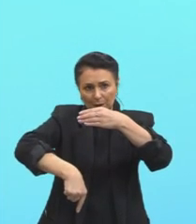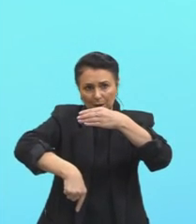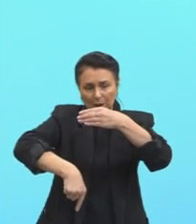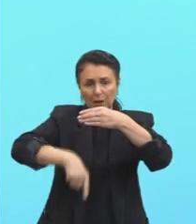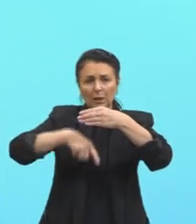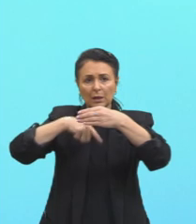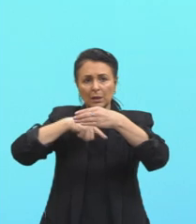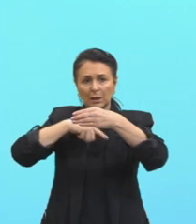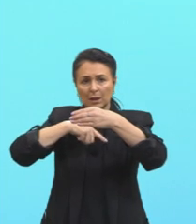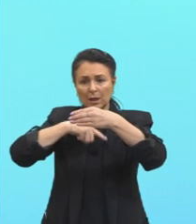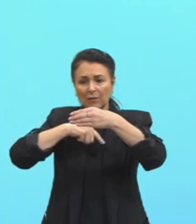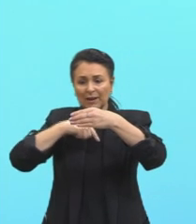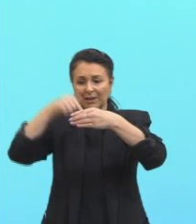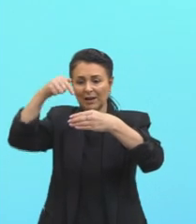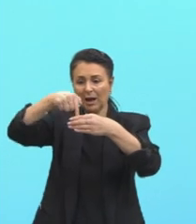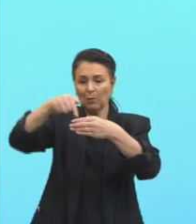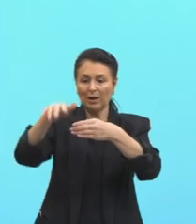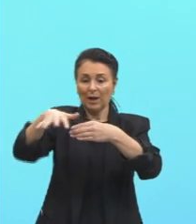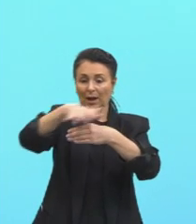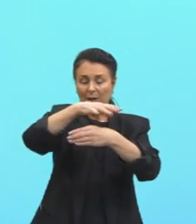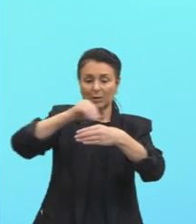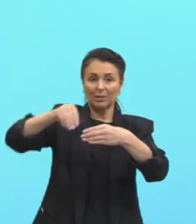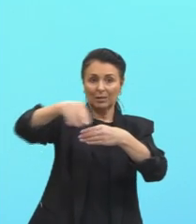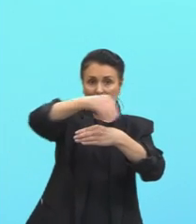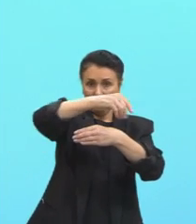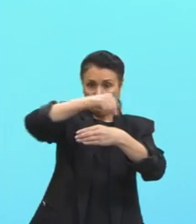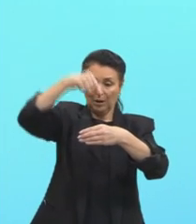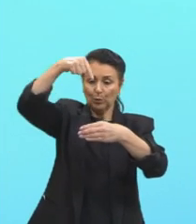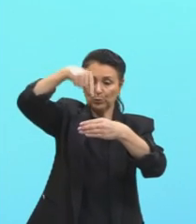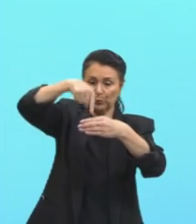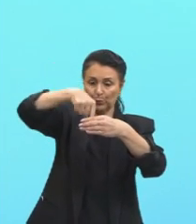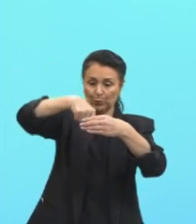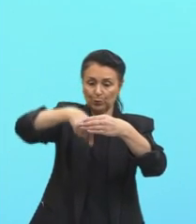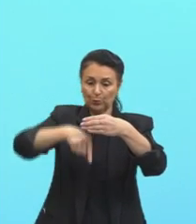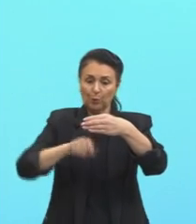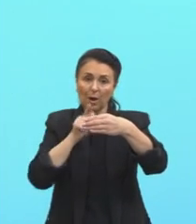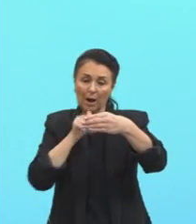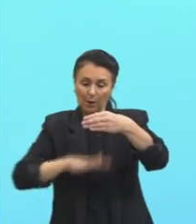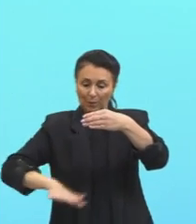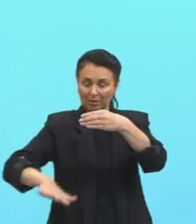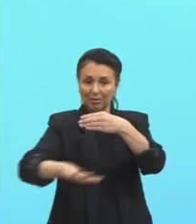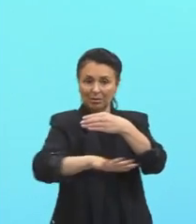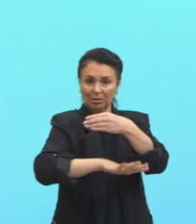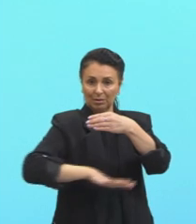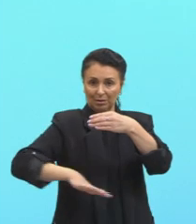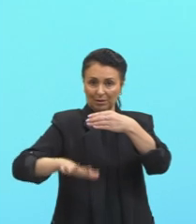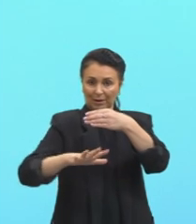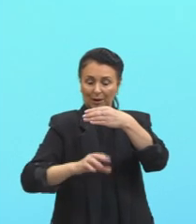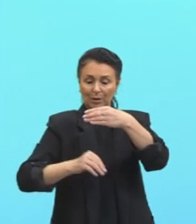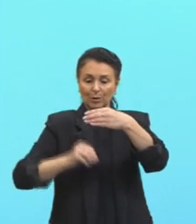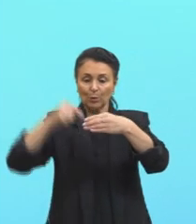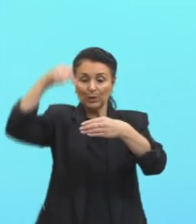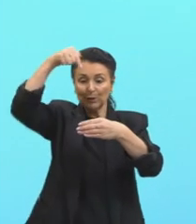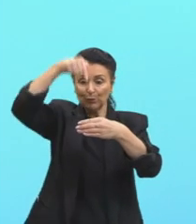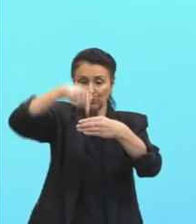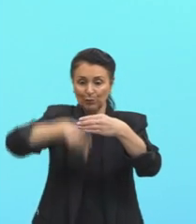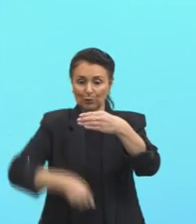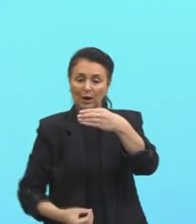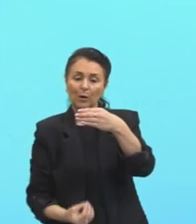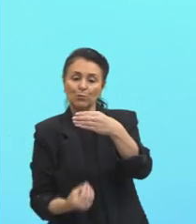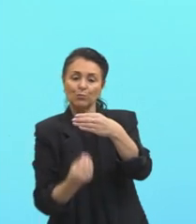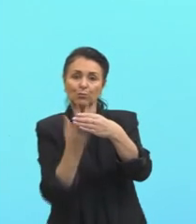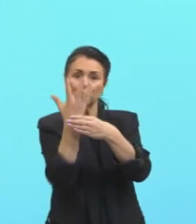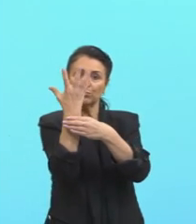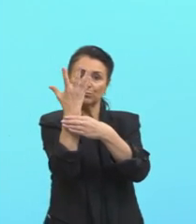ele tem que a água tem que jogar naturalmente certo por pressão dessa água é dentro aí